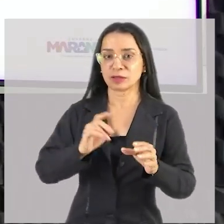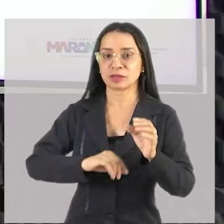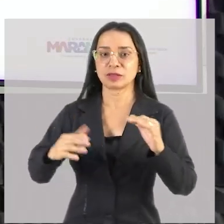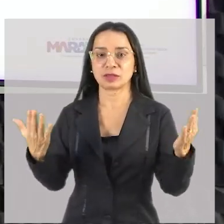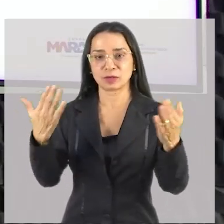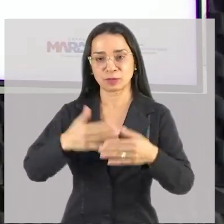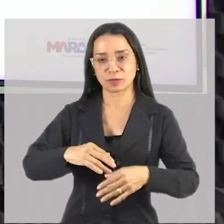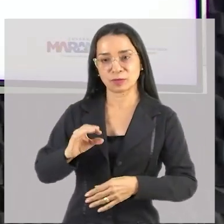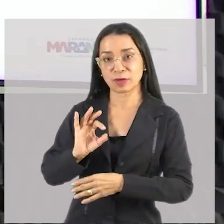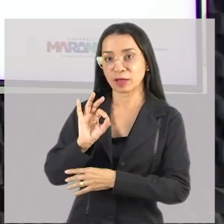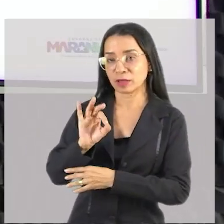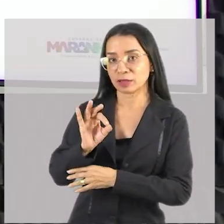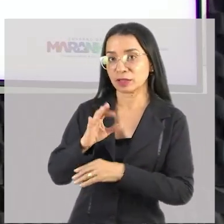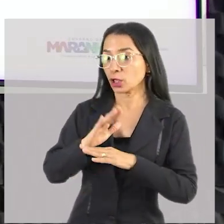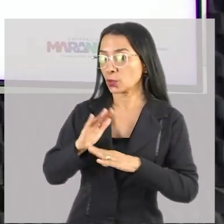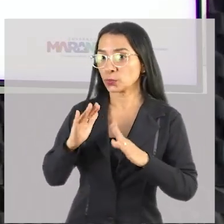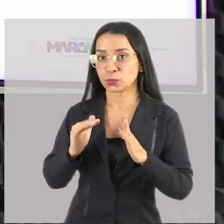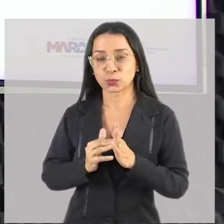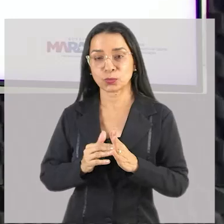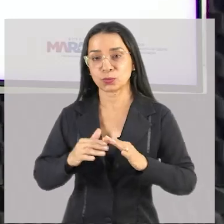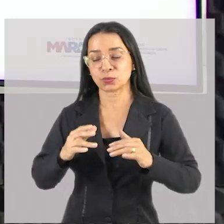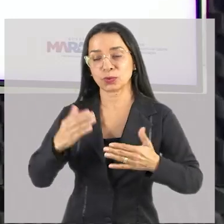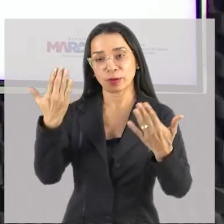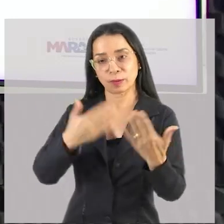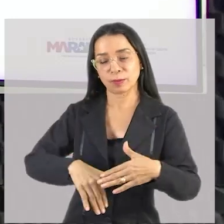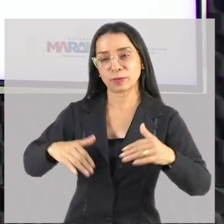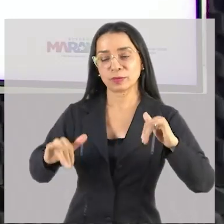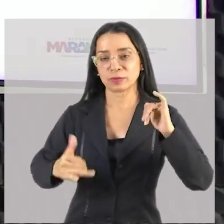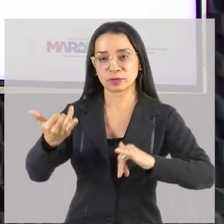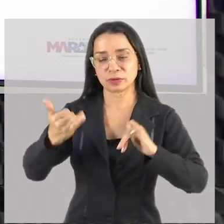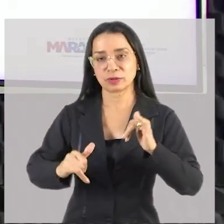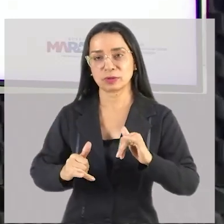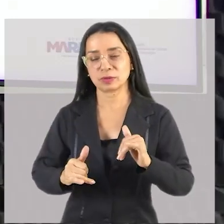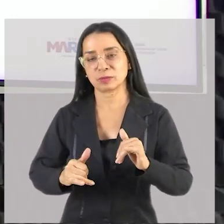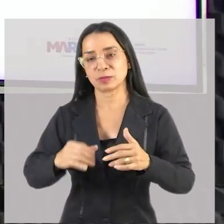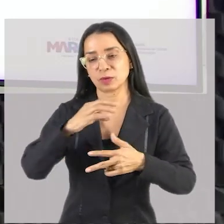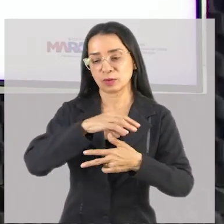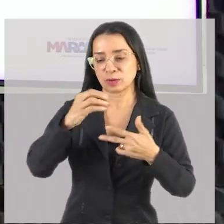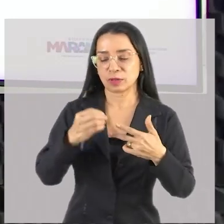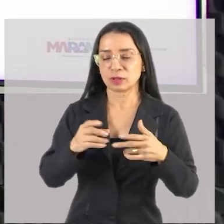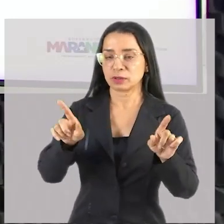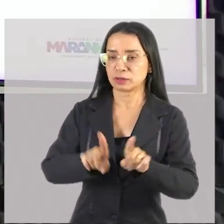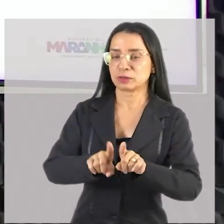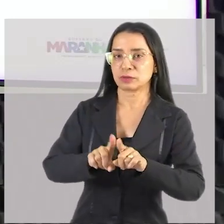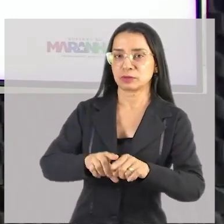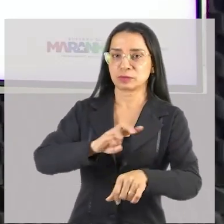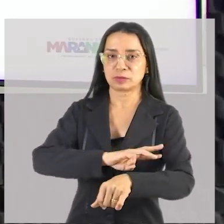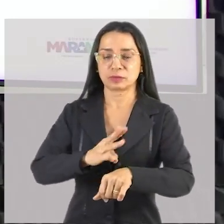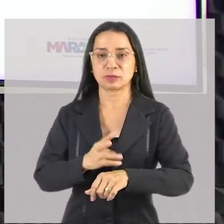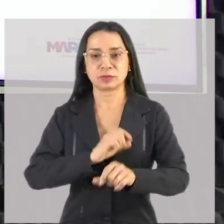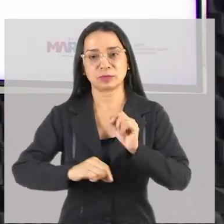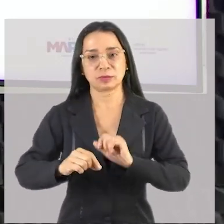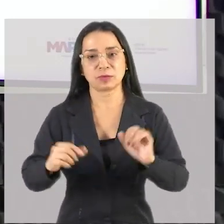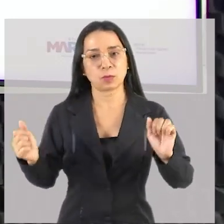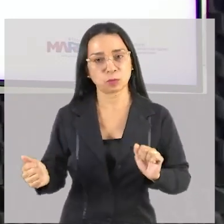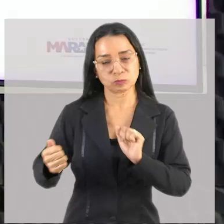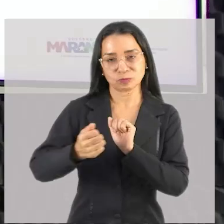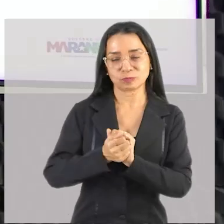de Química, tanto do Enem como da UEMA. E eu sei que a gente vai conseguir, tá? Pois vamos juntos nessa